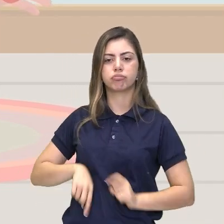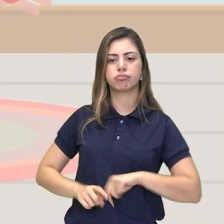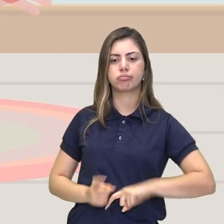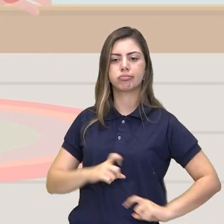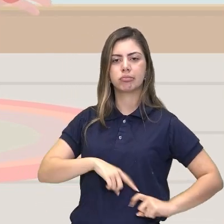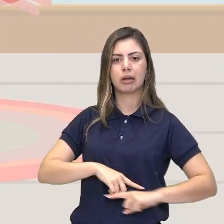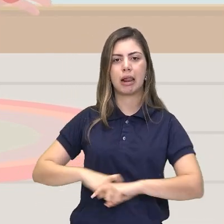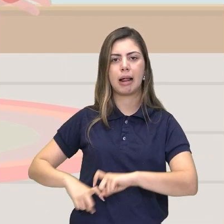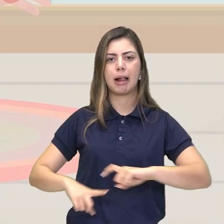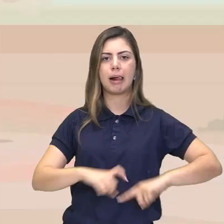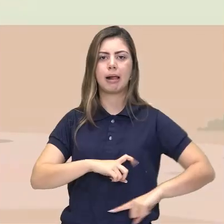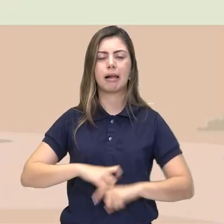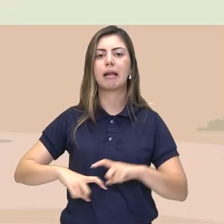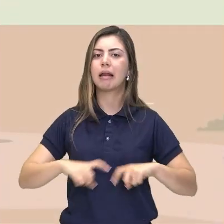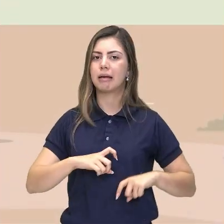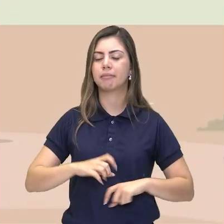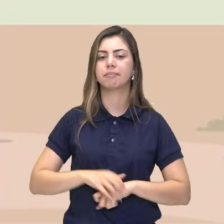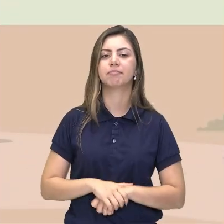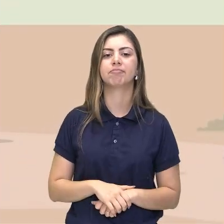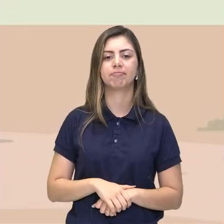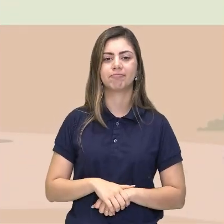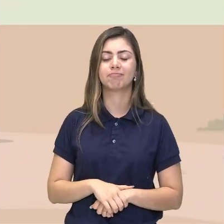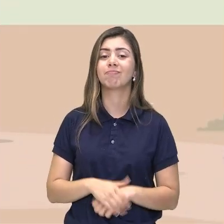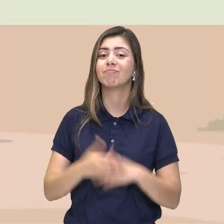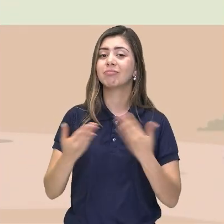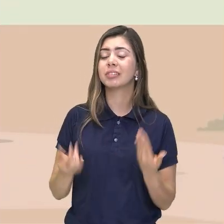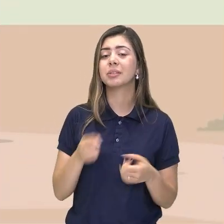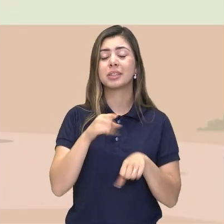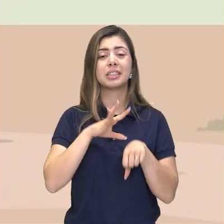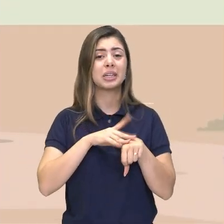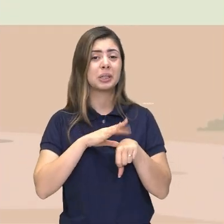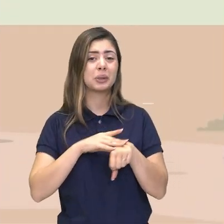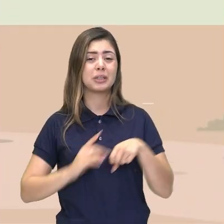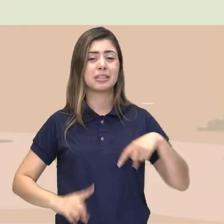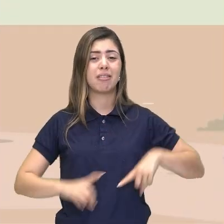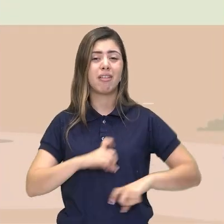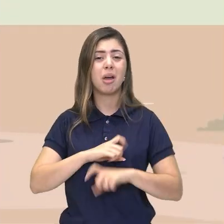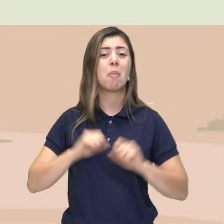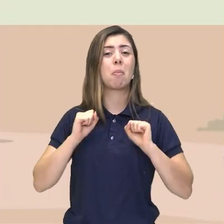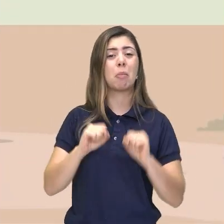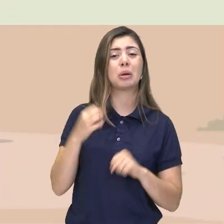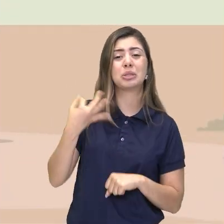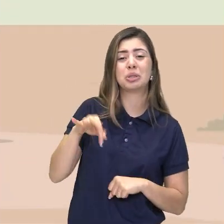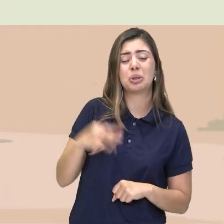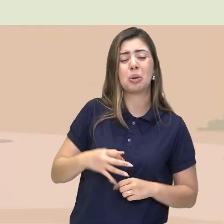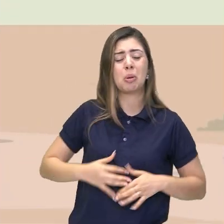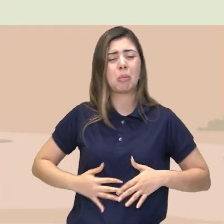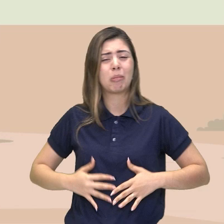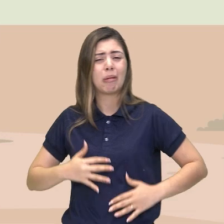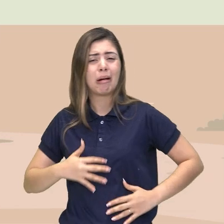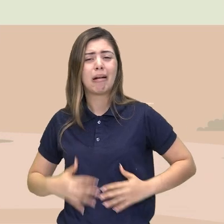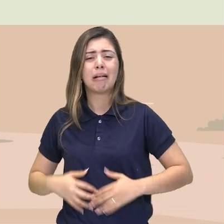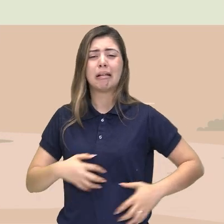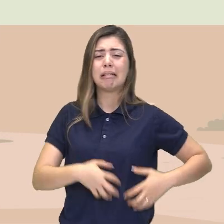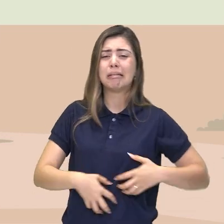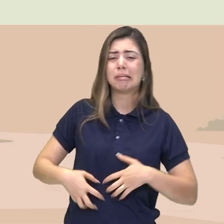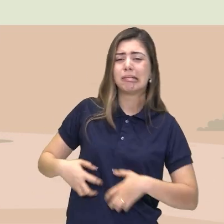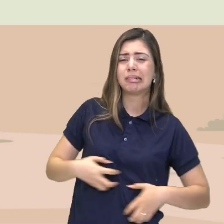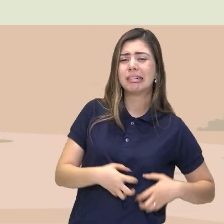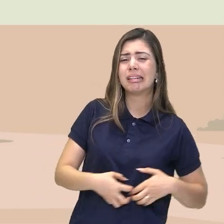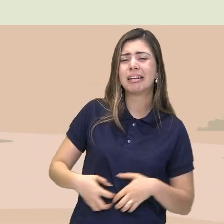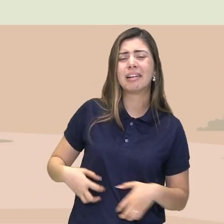tornam vermes adultos. A ascaridíase pode causar dor abdominal, náuseas, diarreia e